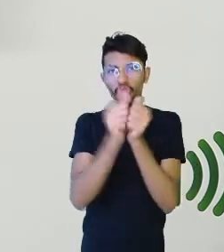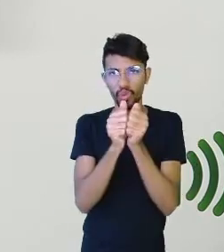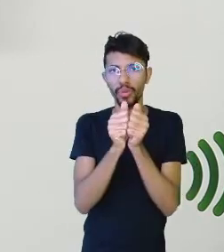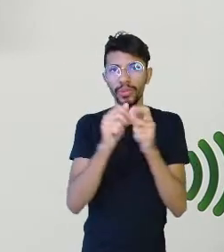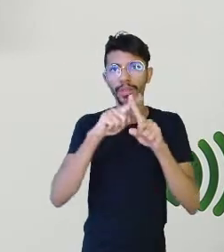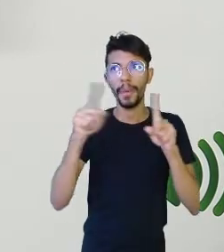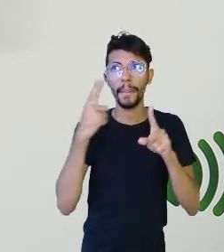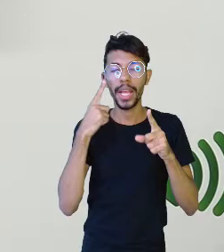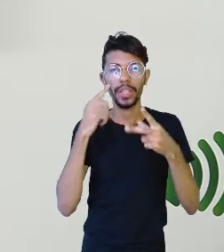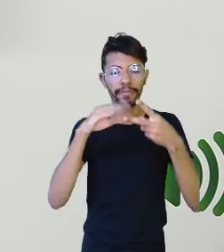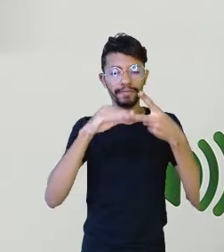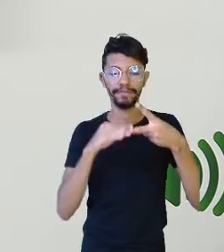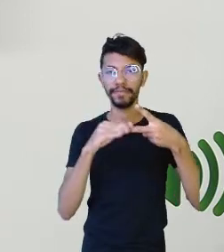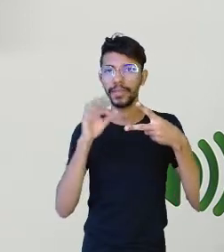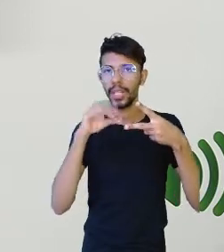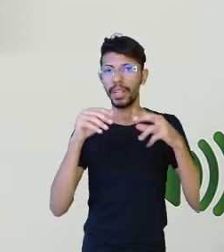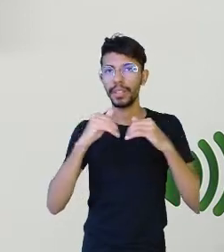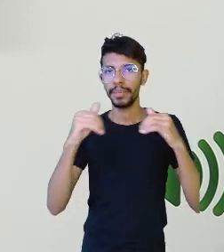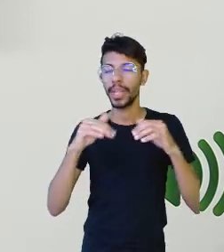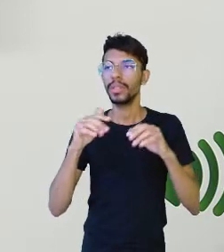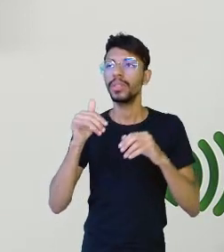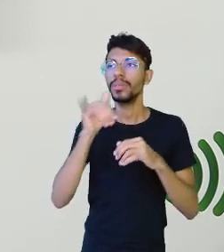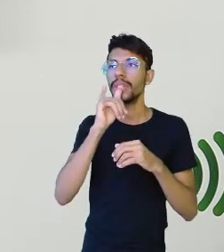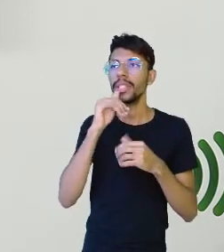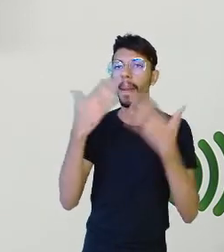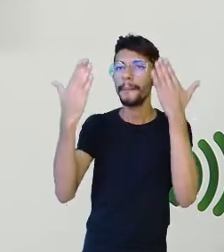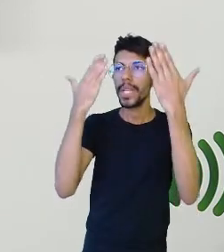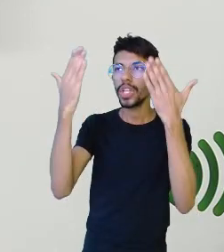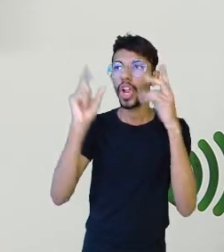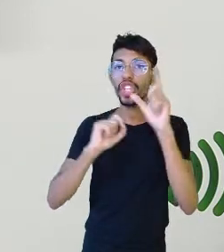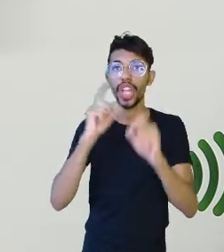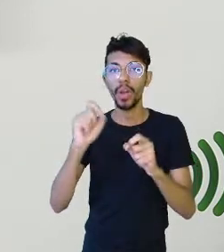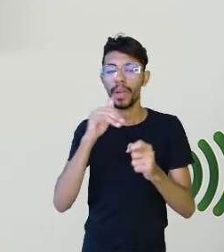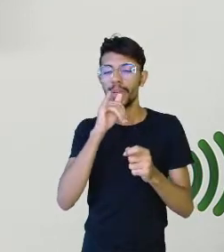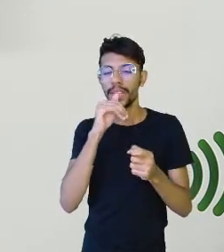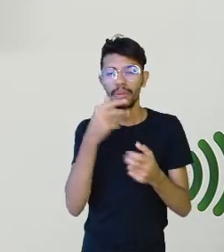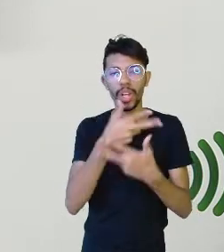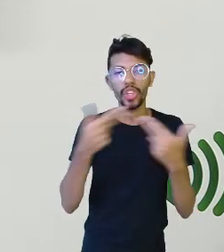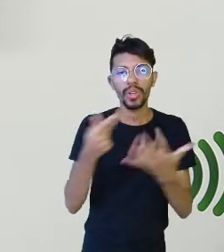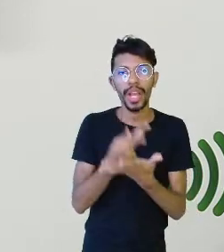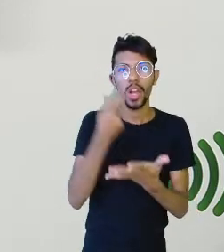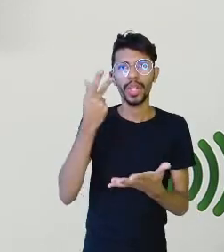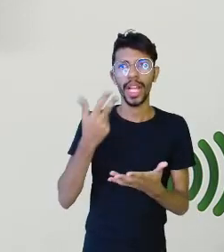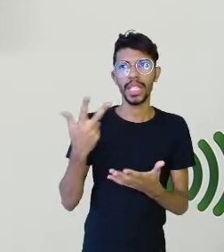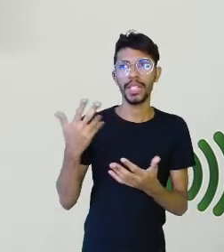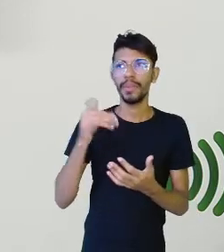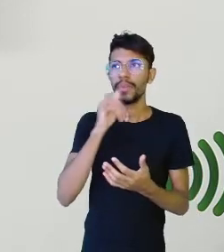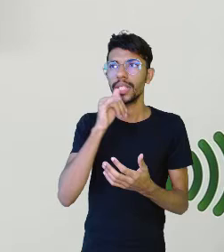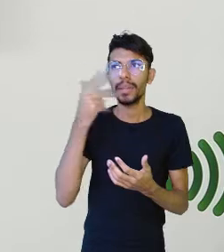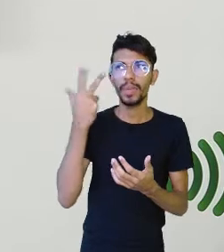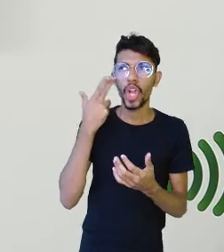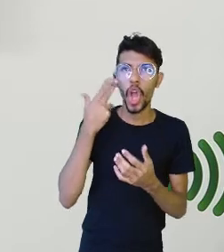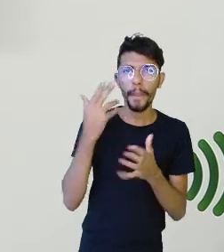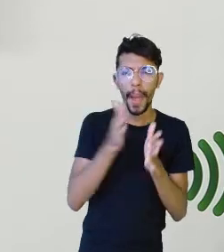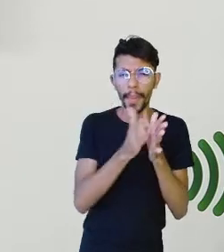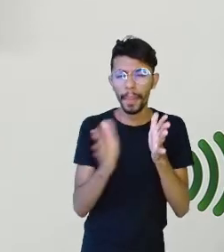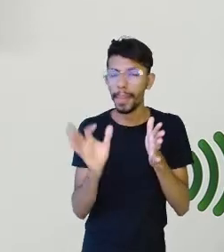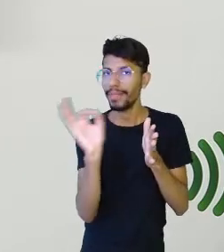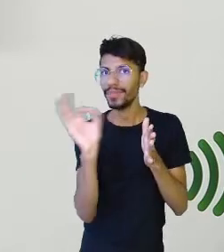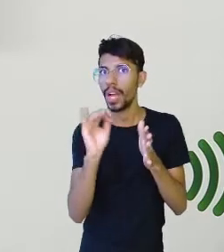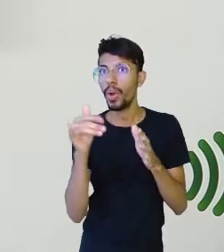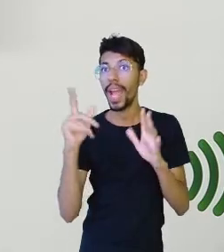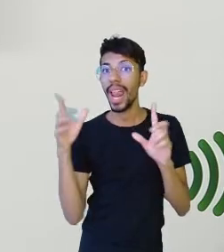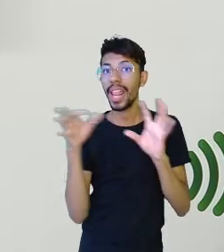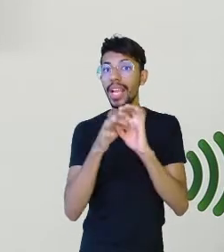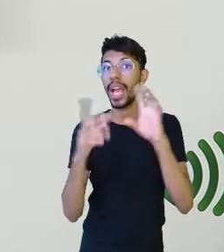as coisas não acontecem numa sequência normal, mas de acordo com a imaginação do narrador ou de uma